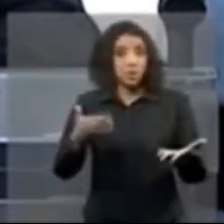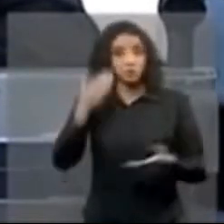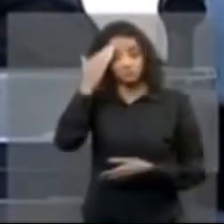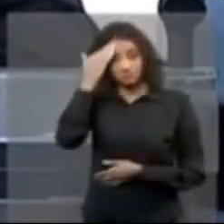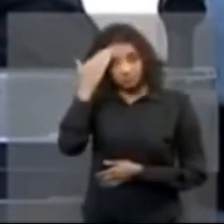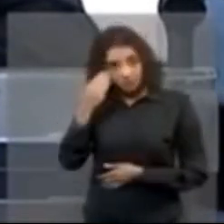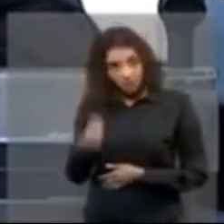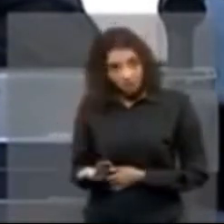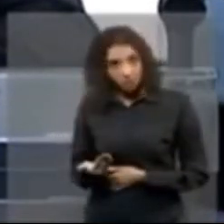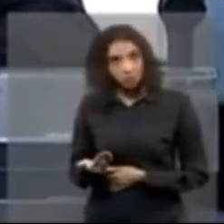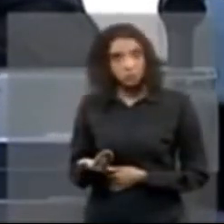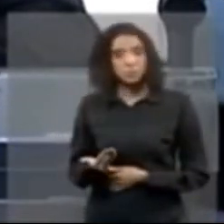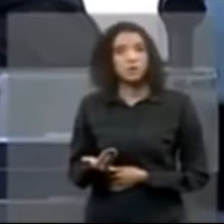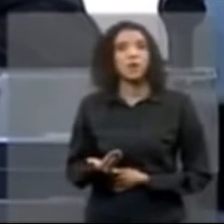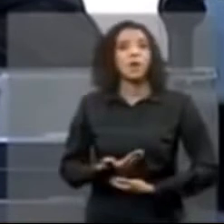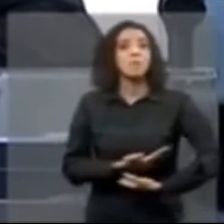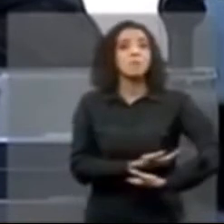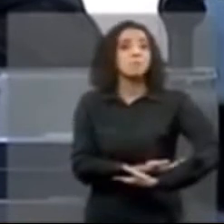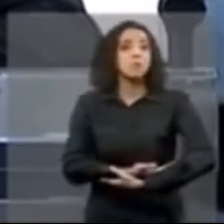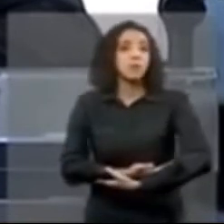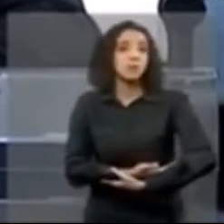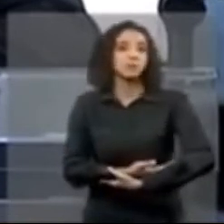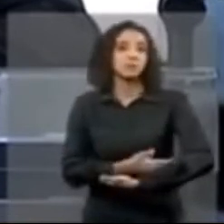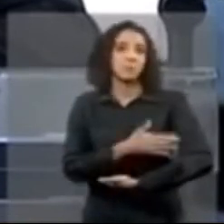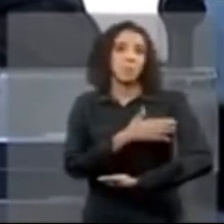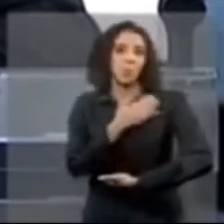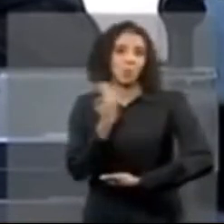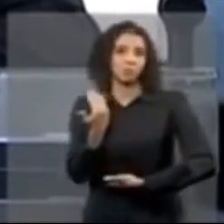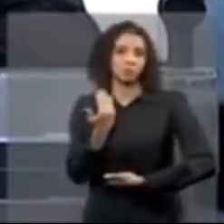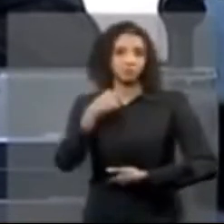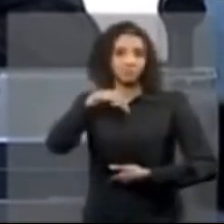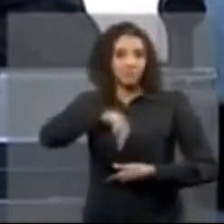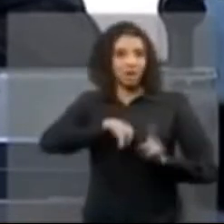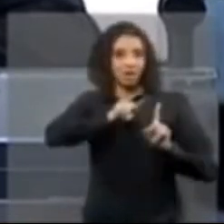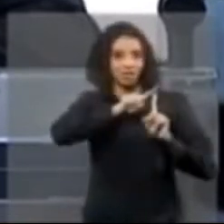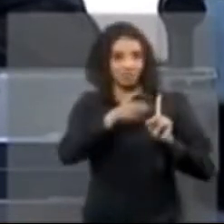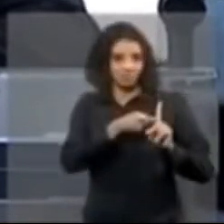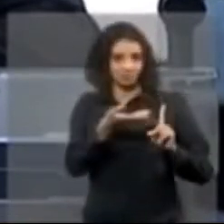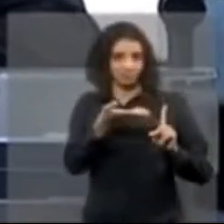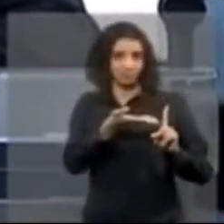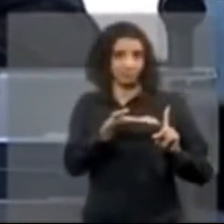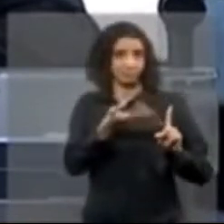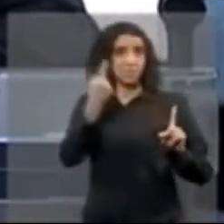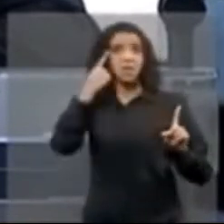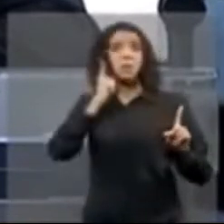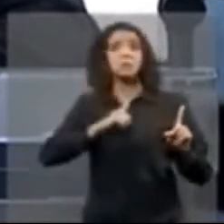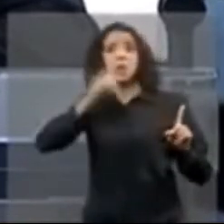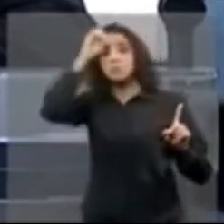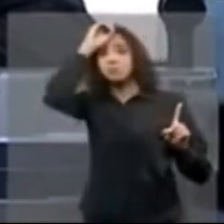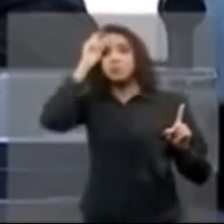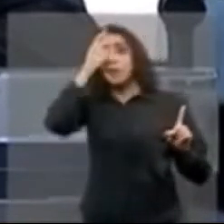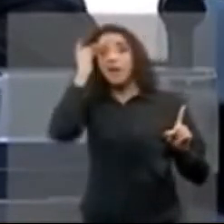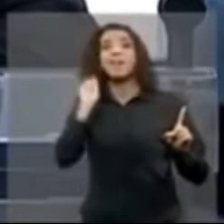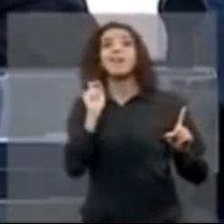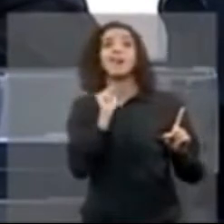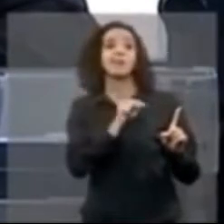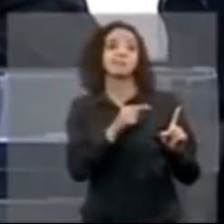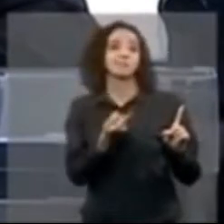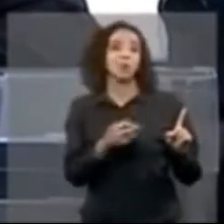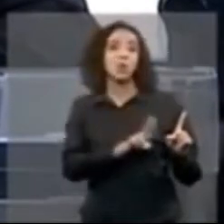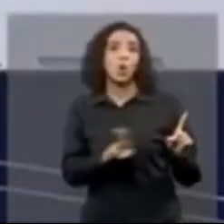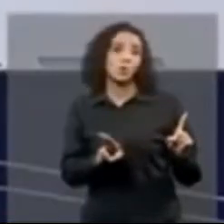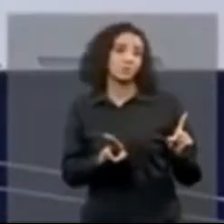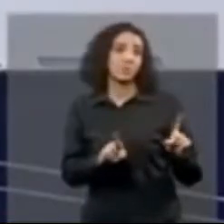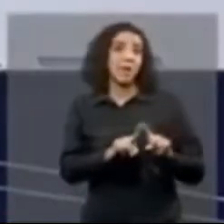é para as crianças que morreram com suas mães e que não sabemos os seus nomes, mas com certeza suas mães